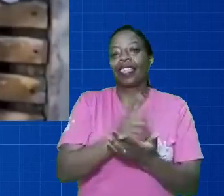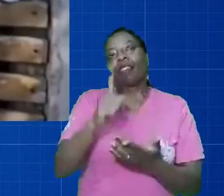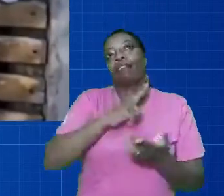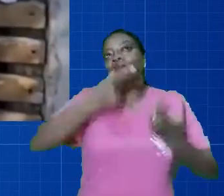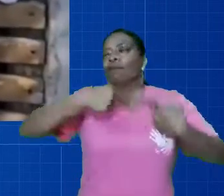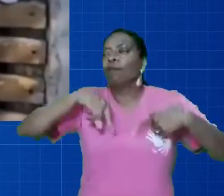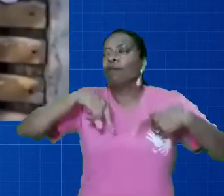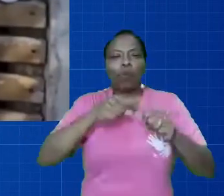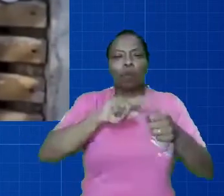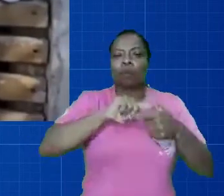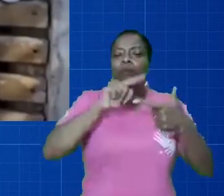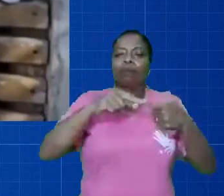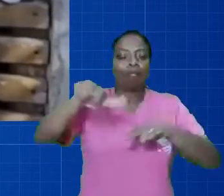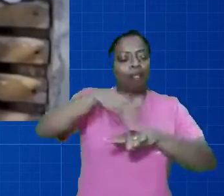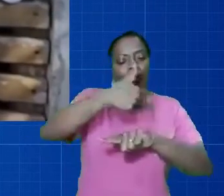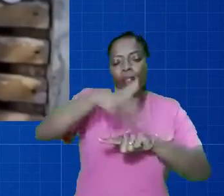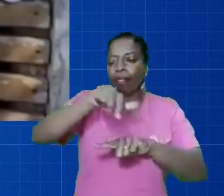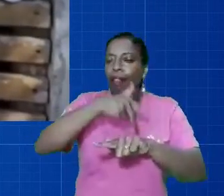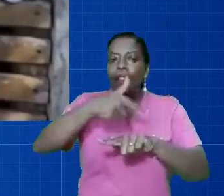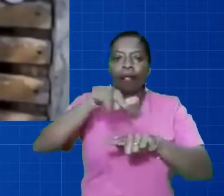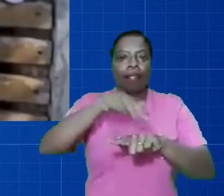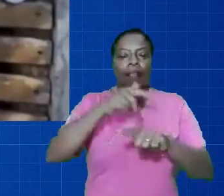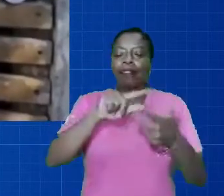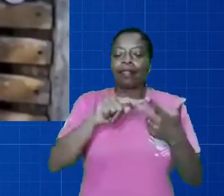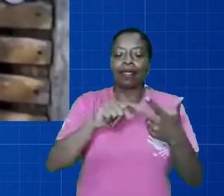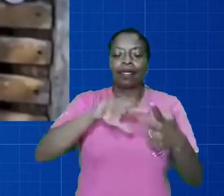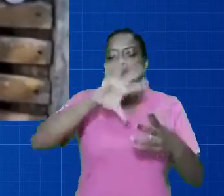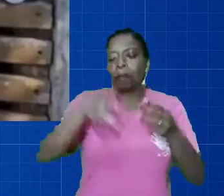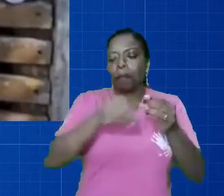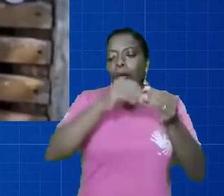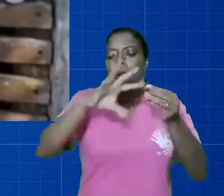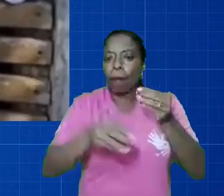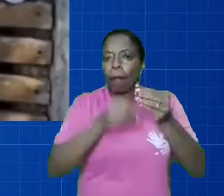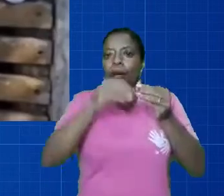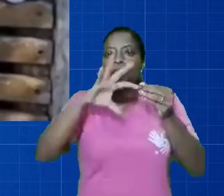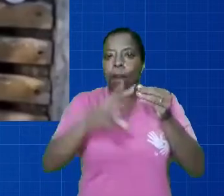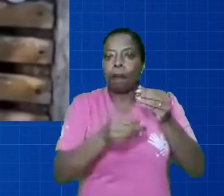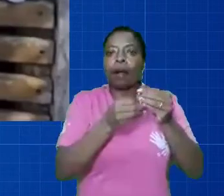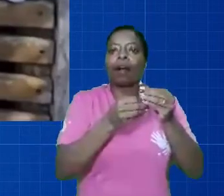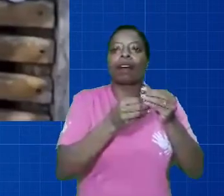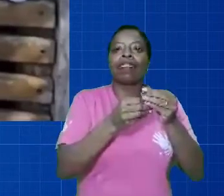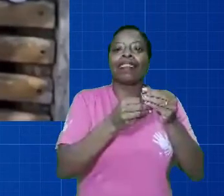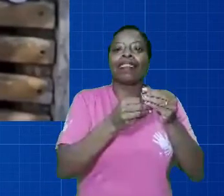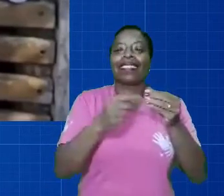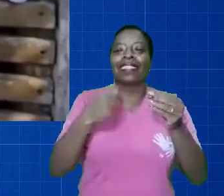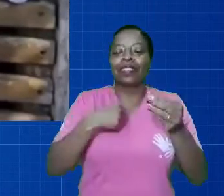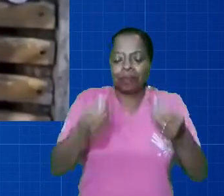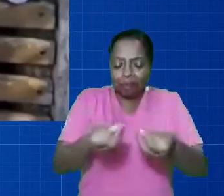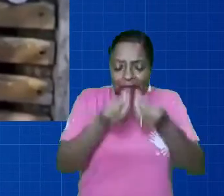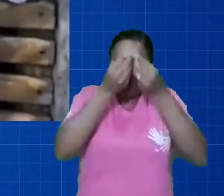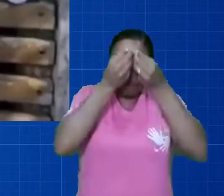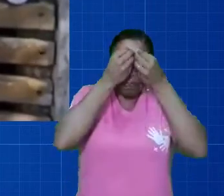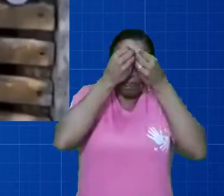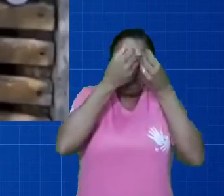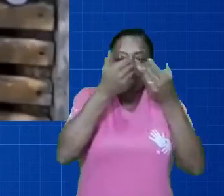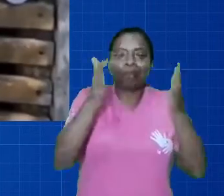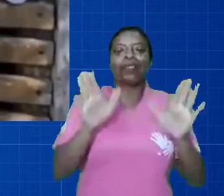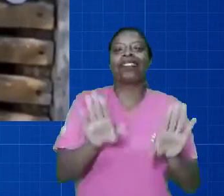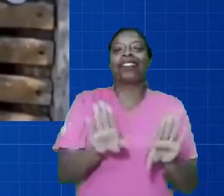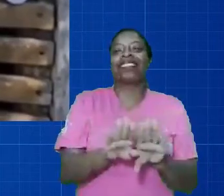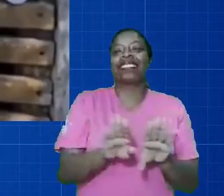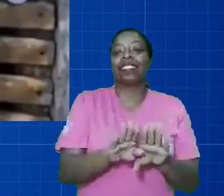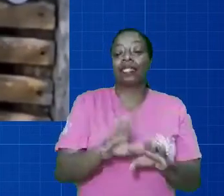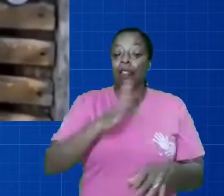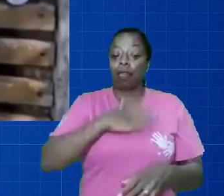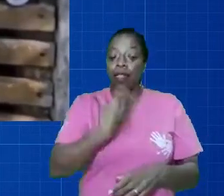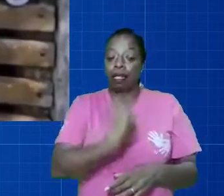completando esses ciclos, né? E a arte, na minha vida, tem uma importância muito grande. E ela me completa. Hoje o meu olhar para